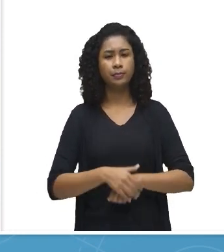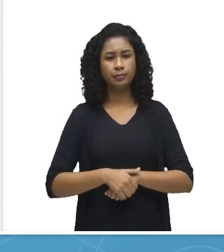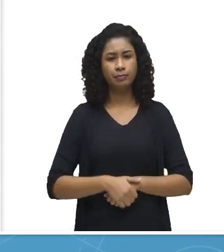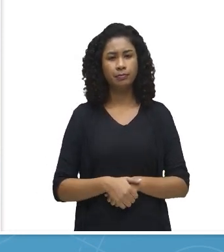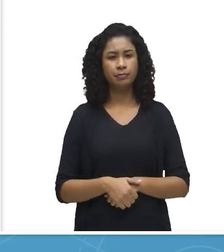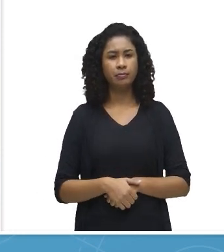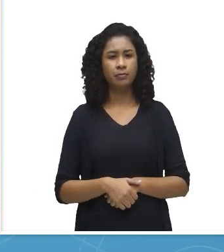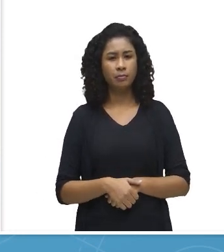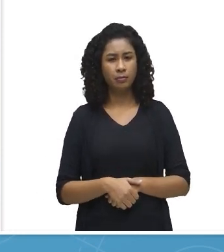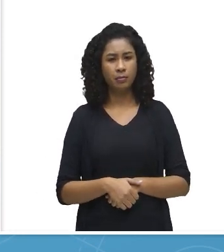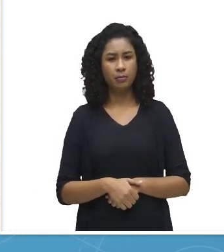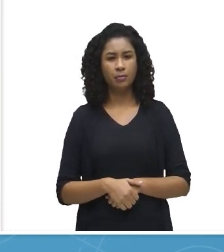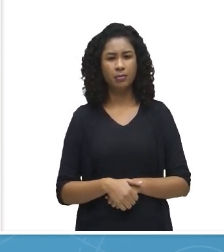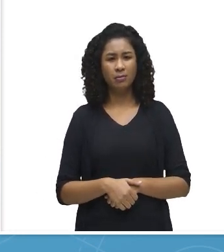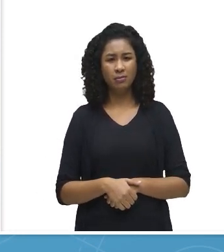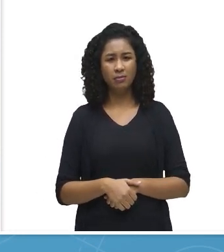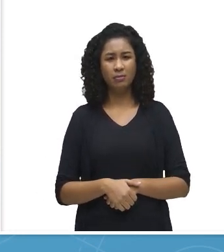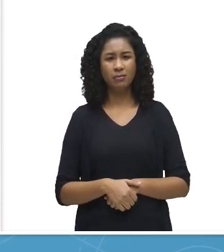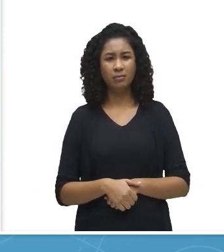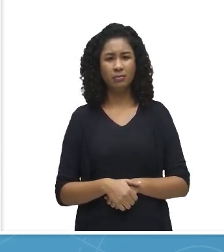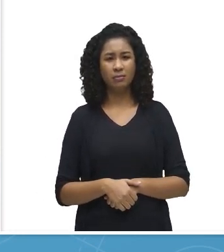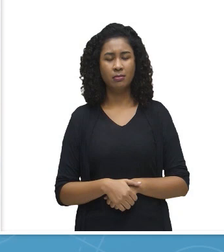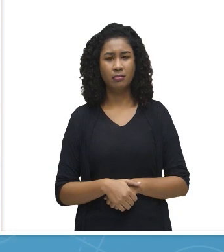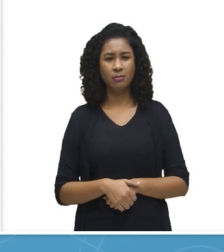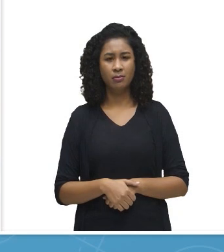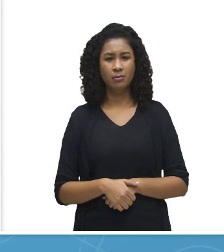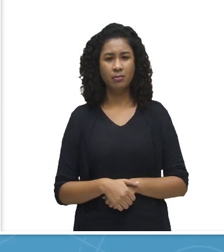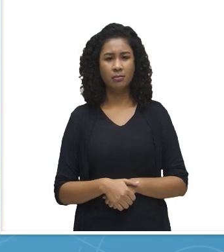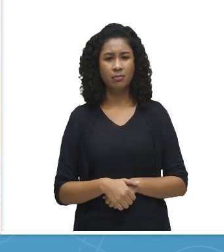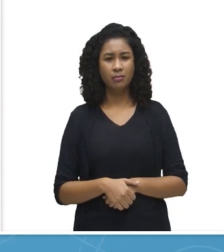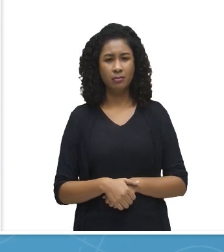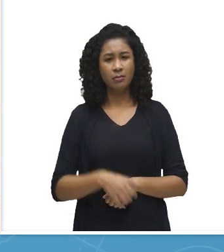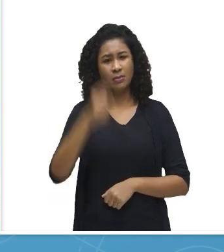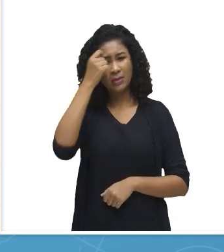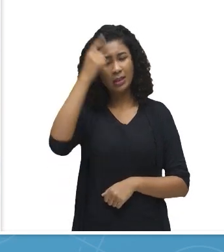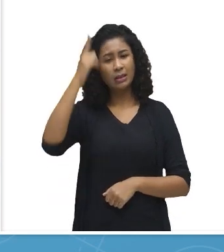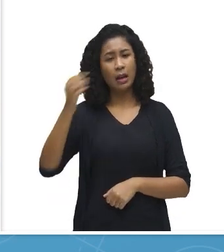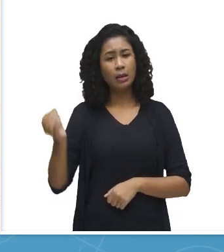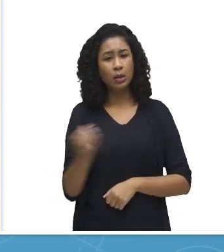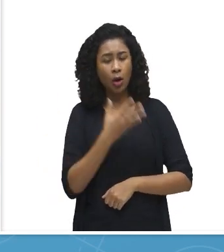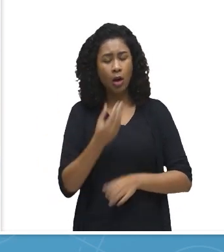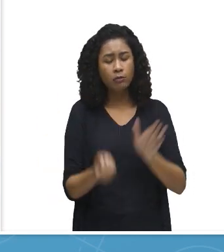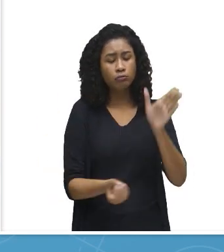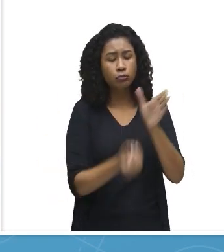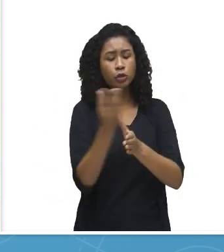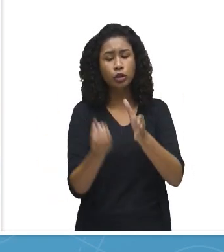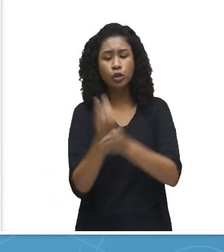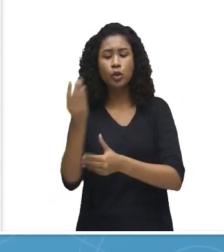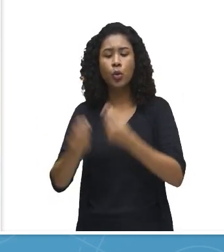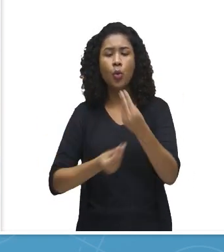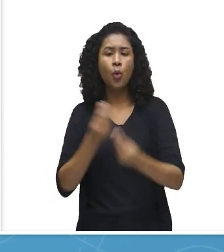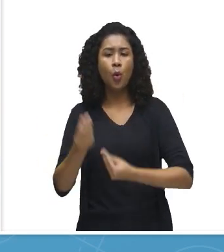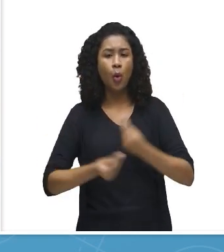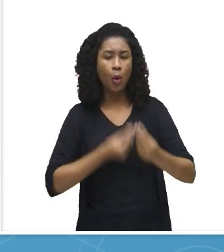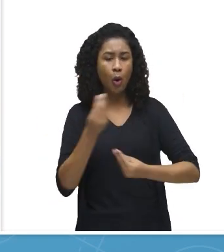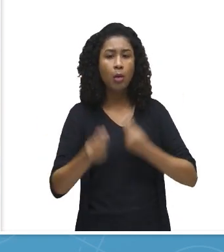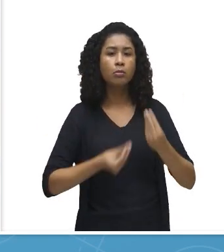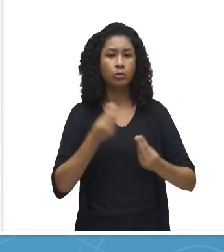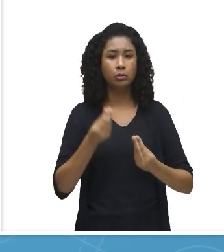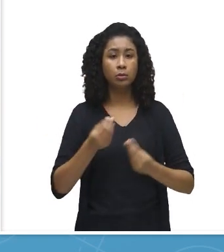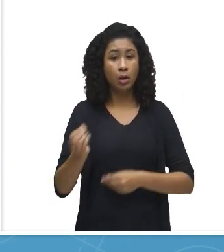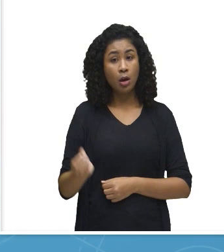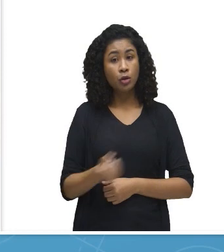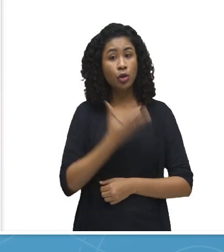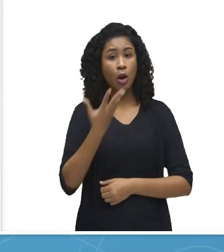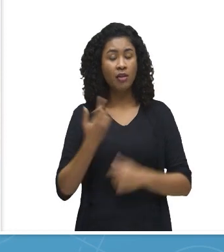compartilhadas das pessoas. As novas ideias vão surgir a partir de novas